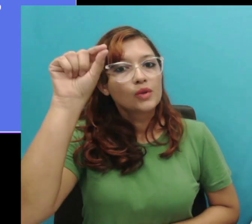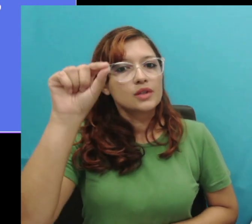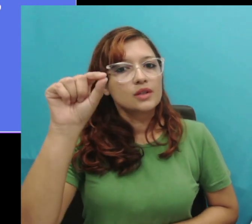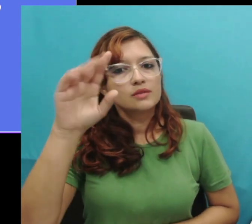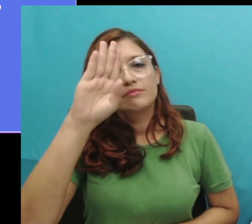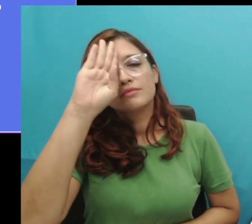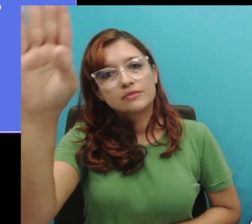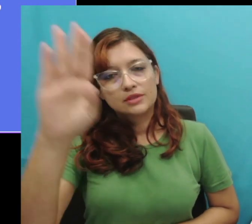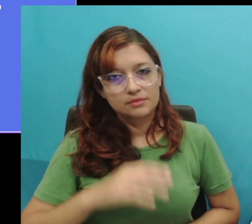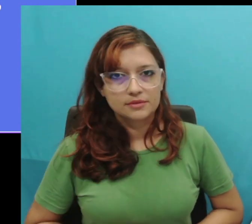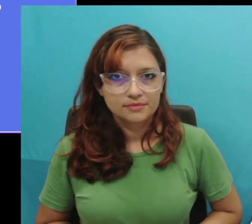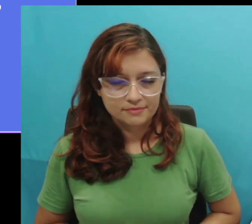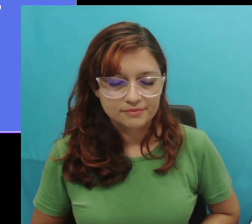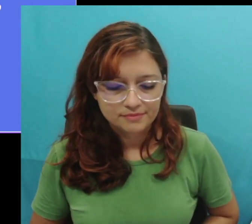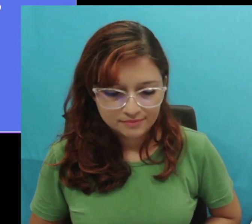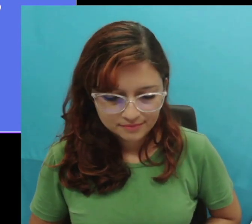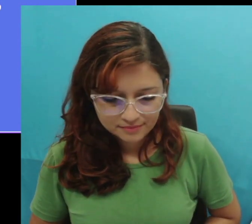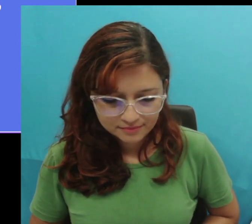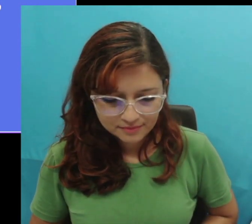de 2012.